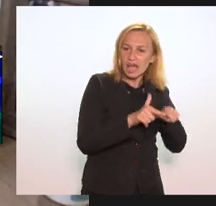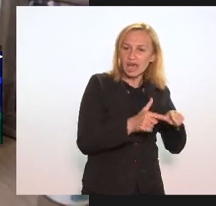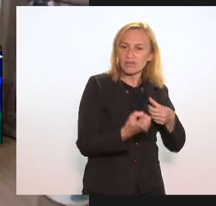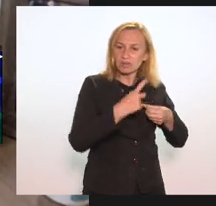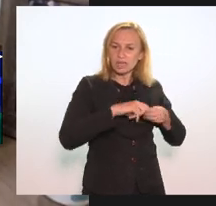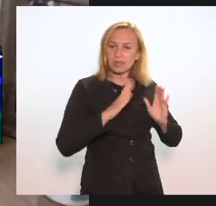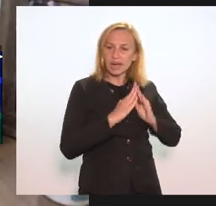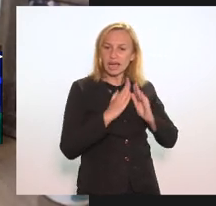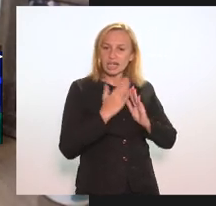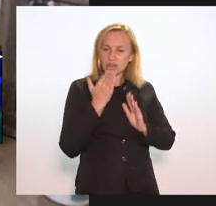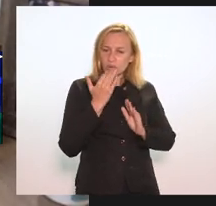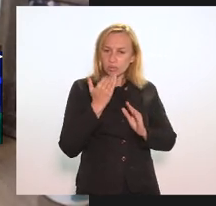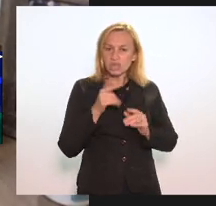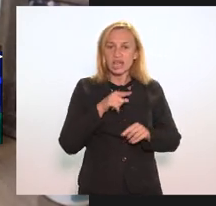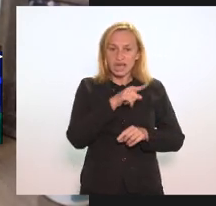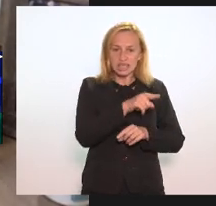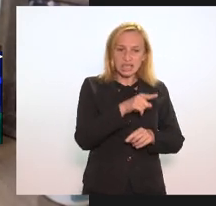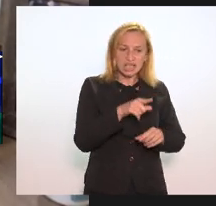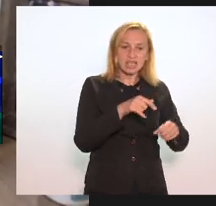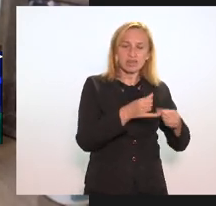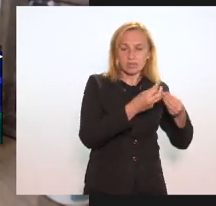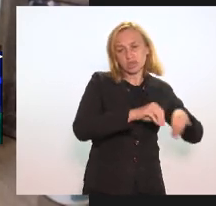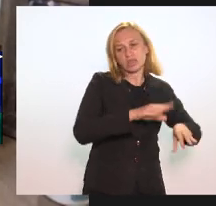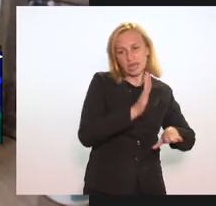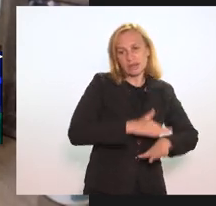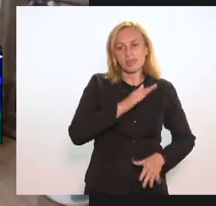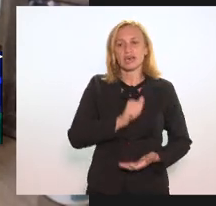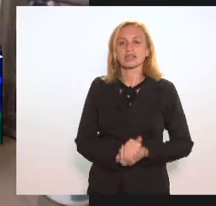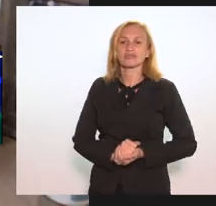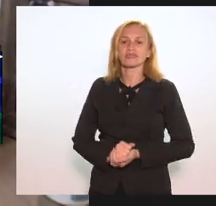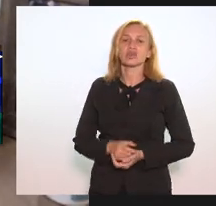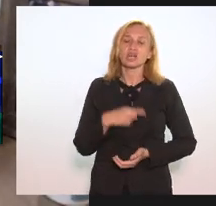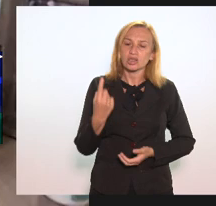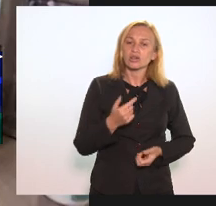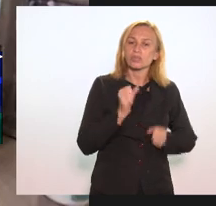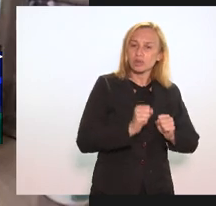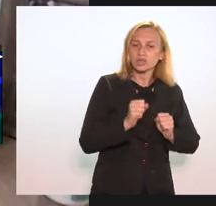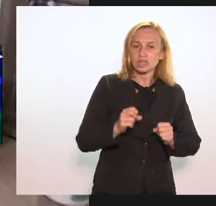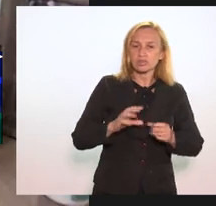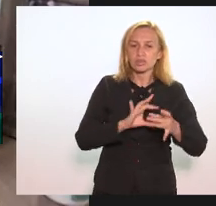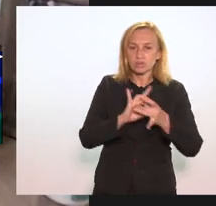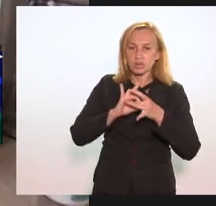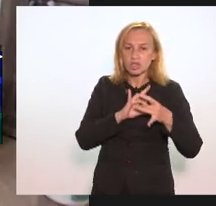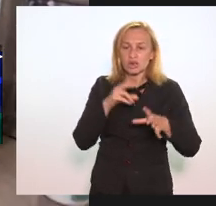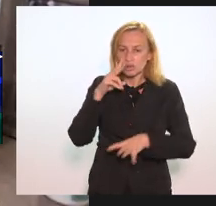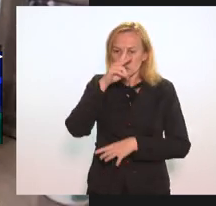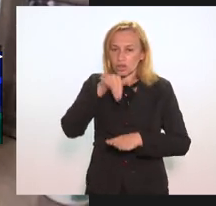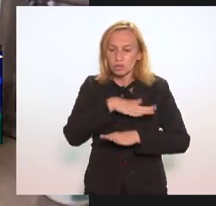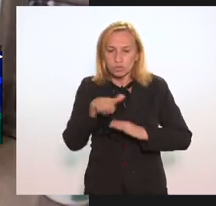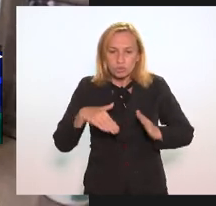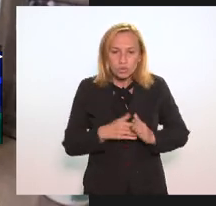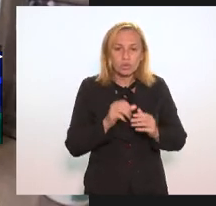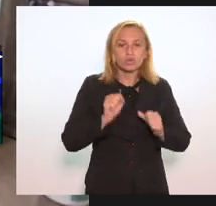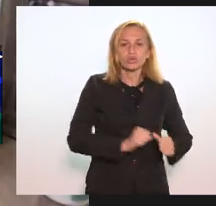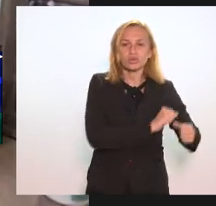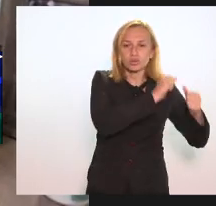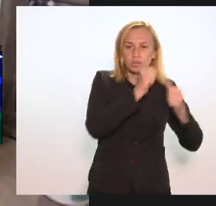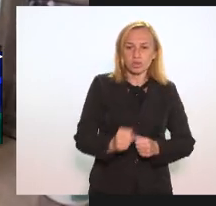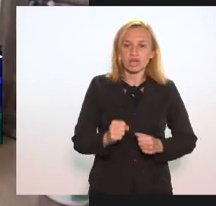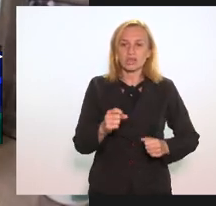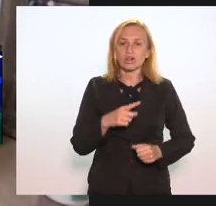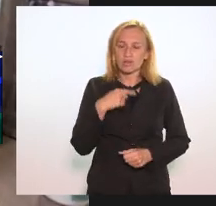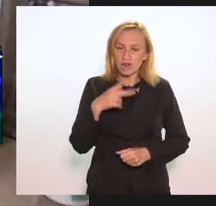casa essa se você as pessoas mais prejudicadas então o que a gente possa lhe fosse por todos esses poderes que a gente falou que eu acabei de falar aqui